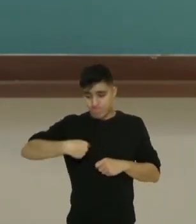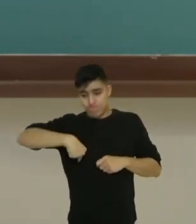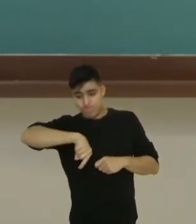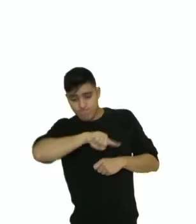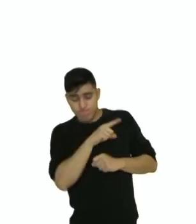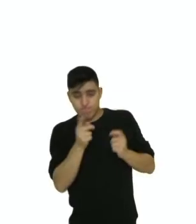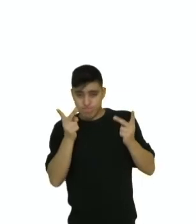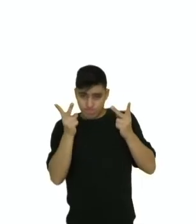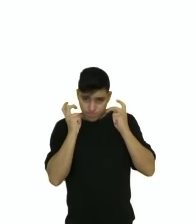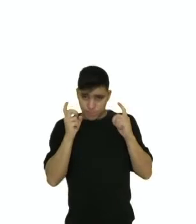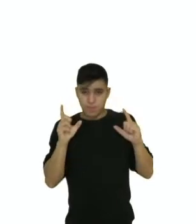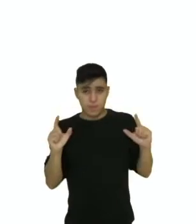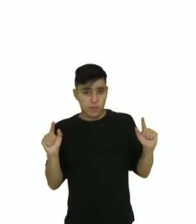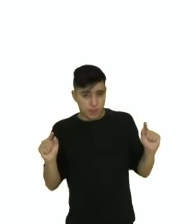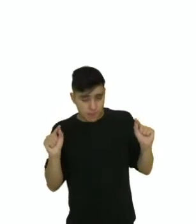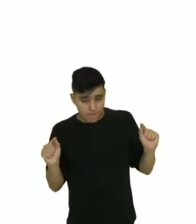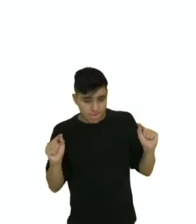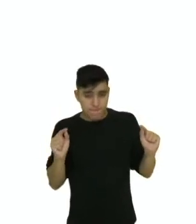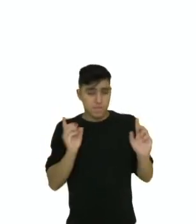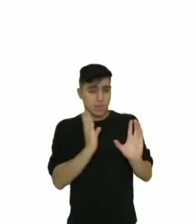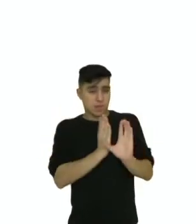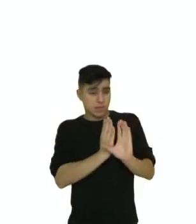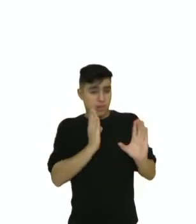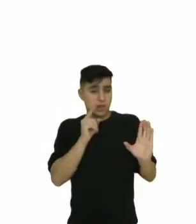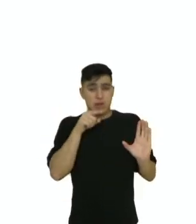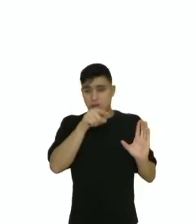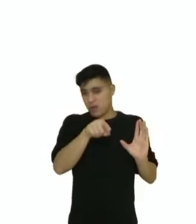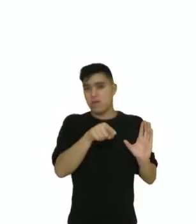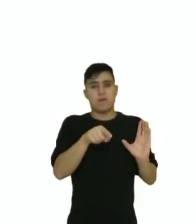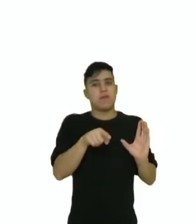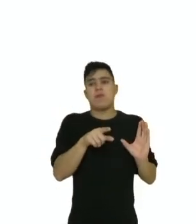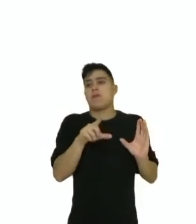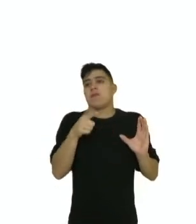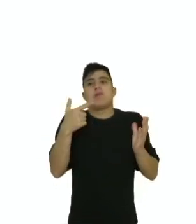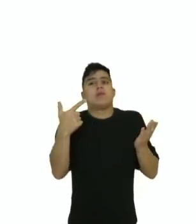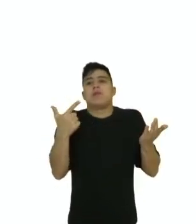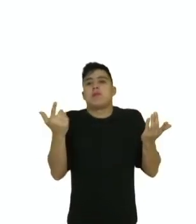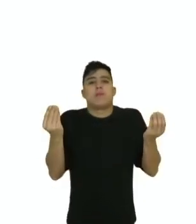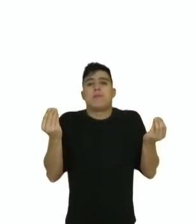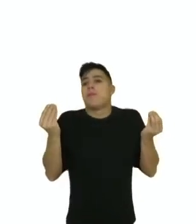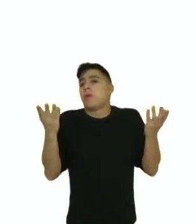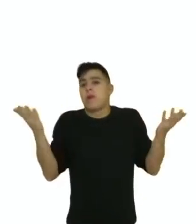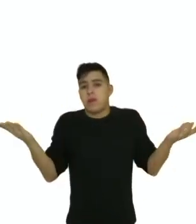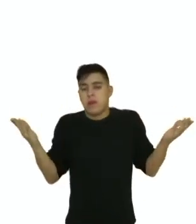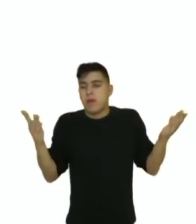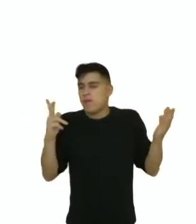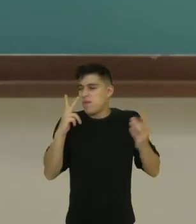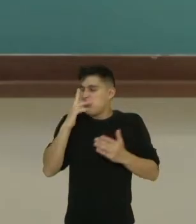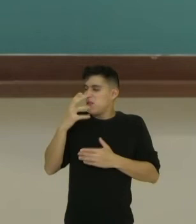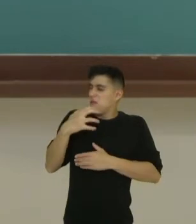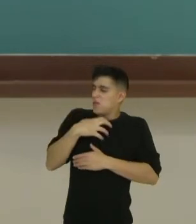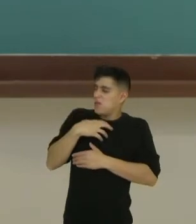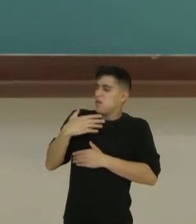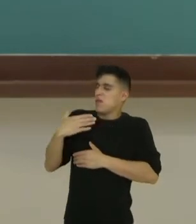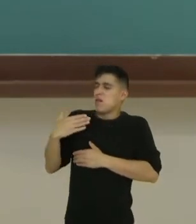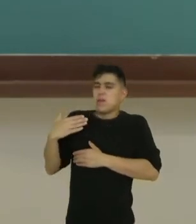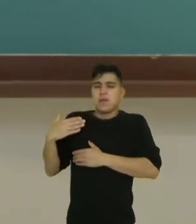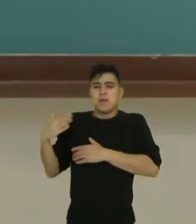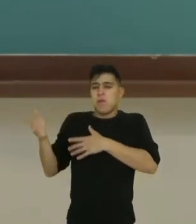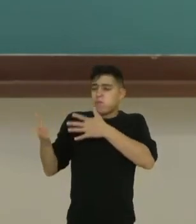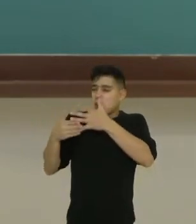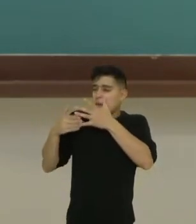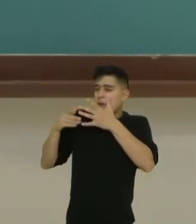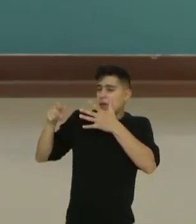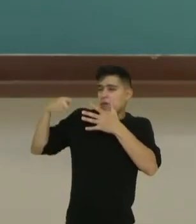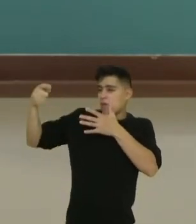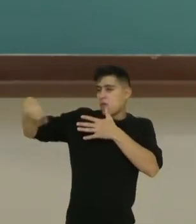percebemos que em decorrência desta situação arbitrária, que muitas vezes leva a falar de uma maneira muito pejorativa, nós